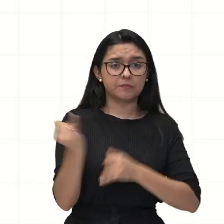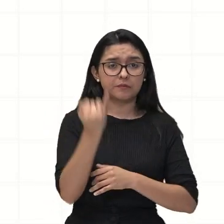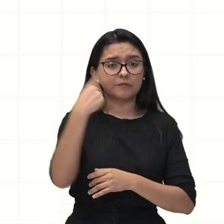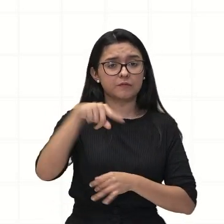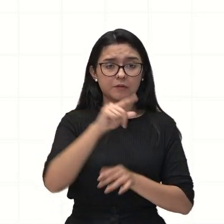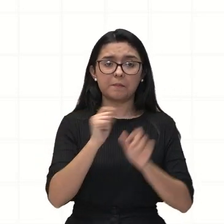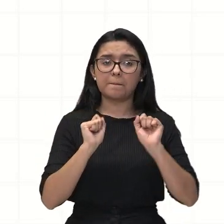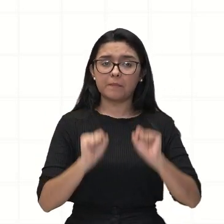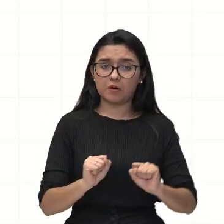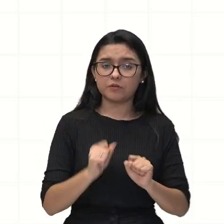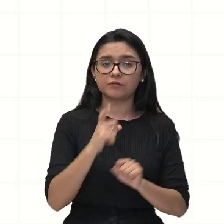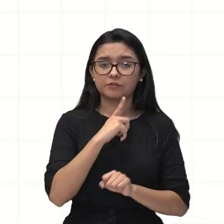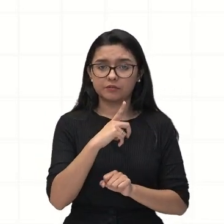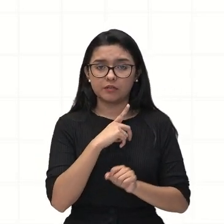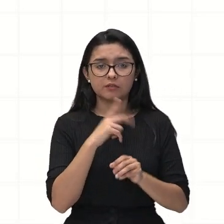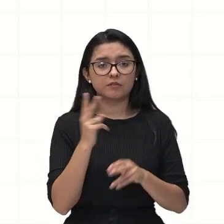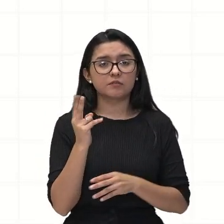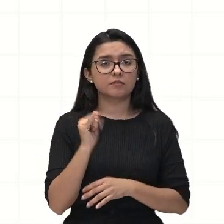pode obter.